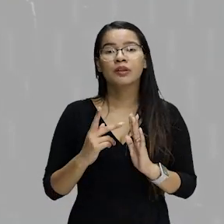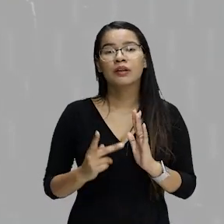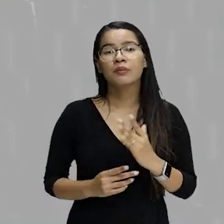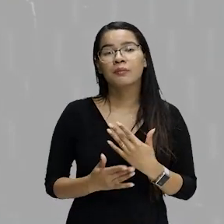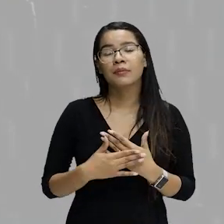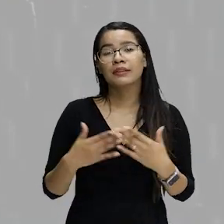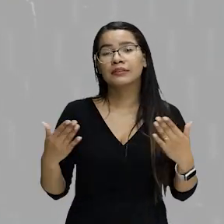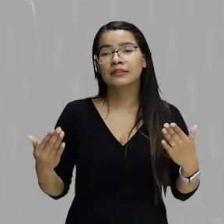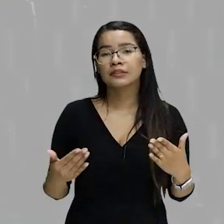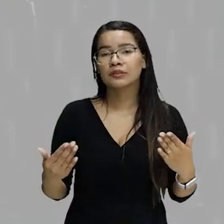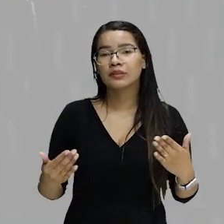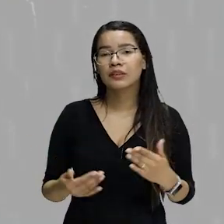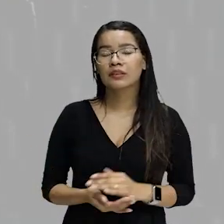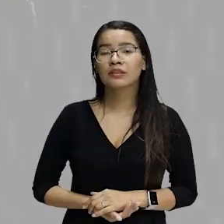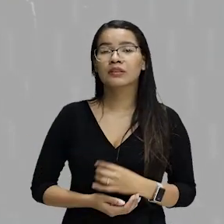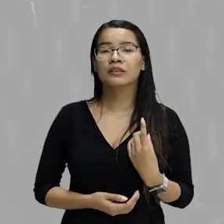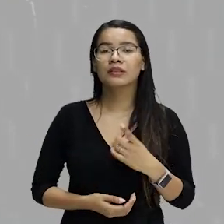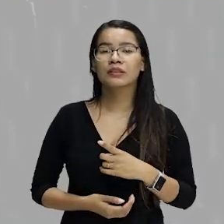mais atual, tá?